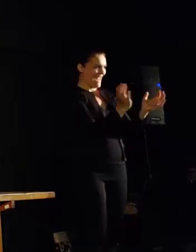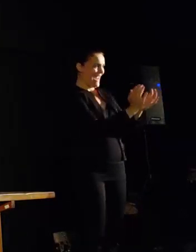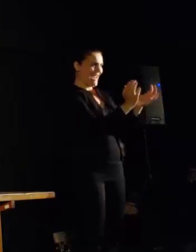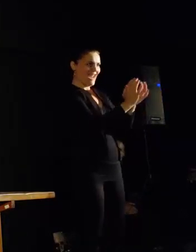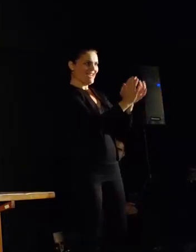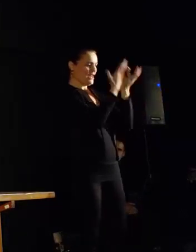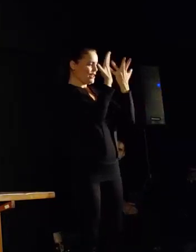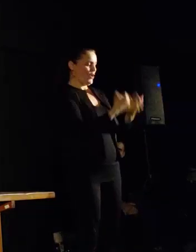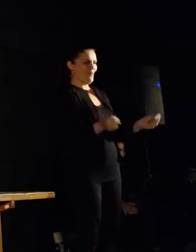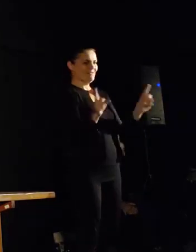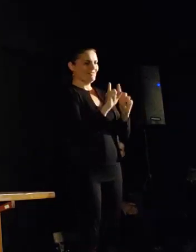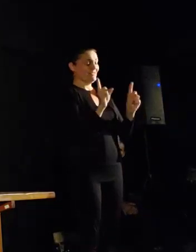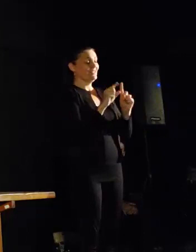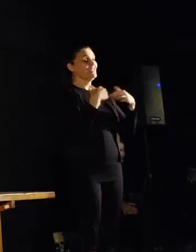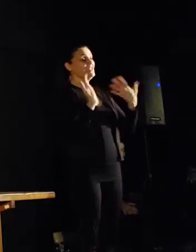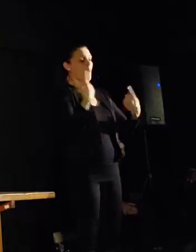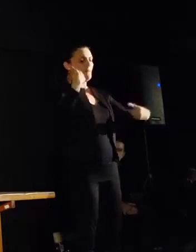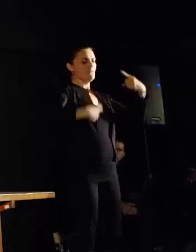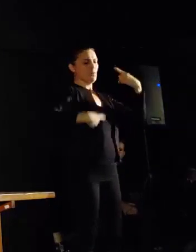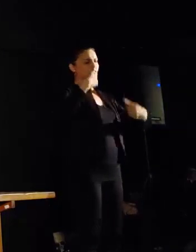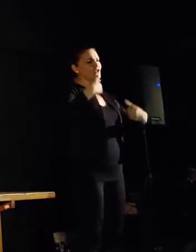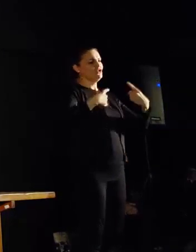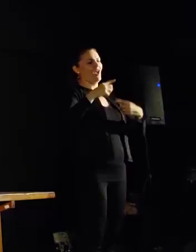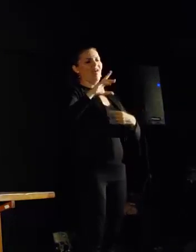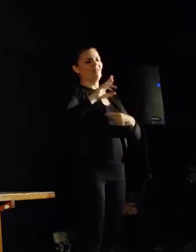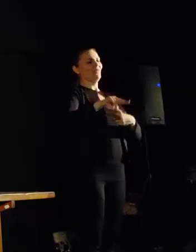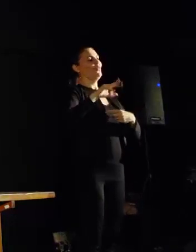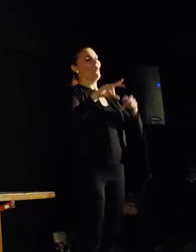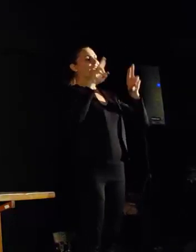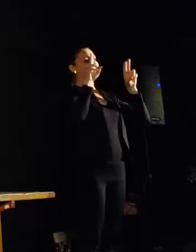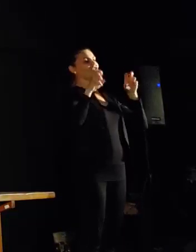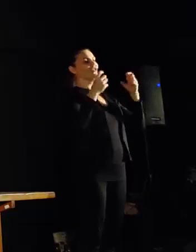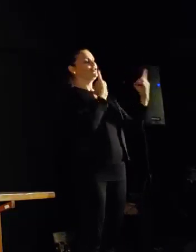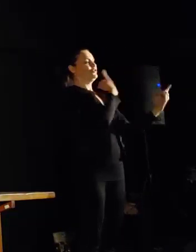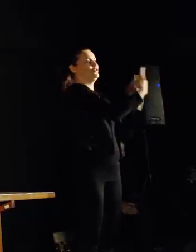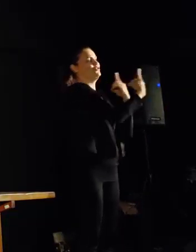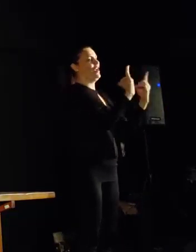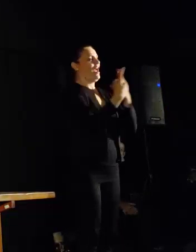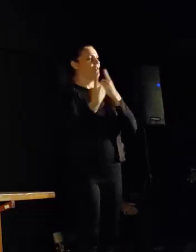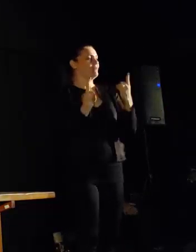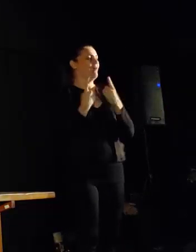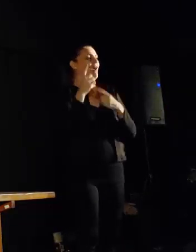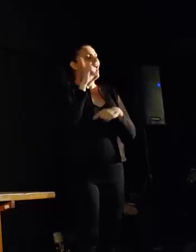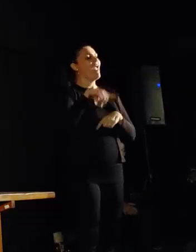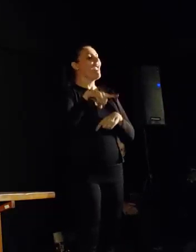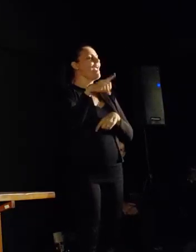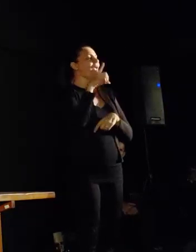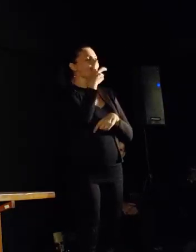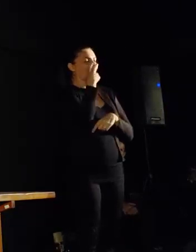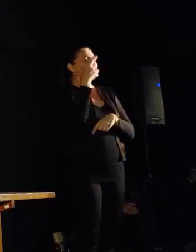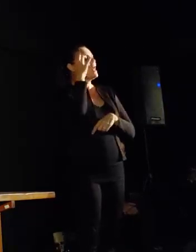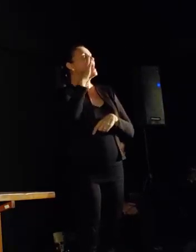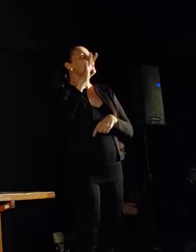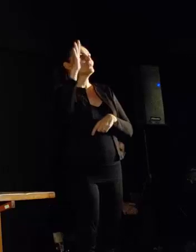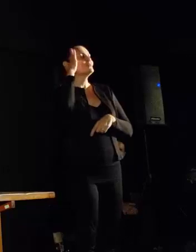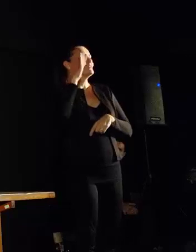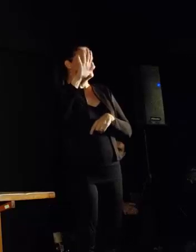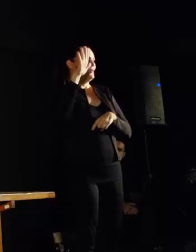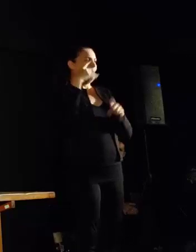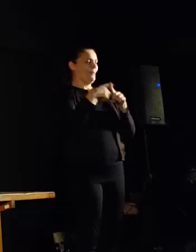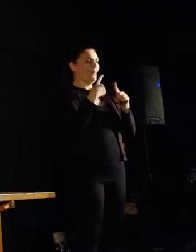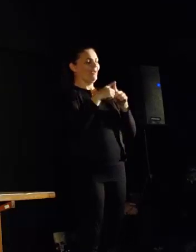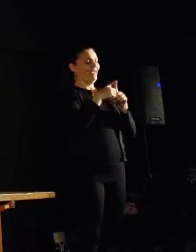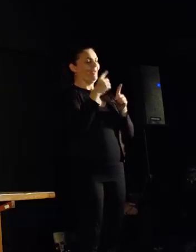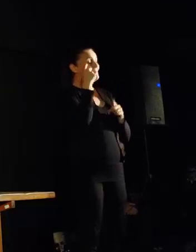foi uma questão de diálogo. Certo? É uma ilusão iluminista pueril imaginar que o outro pensa diferente porque ele não entendeu